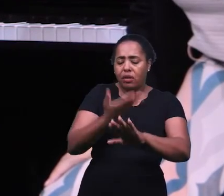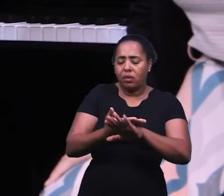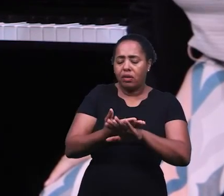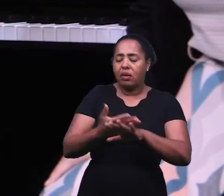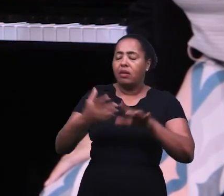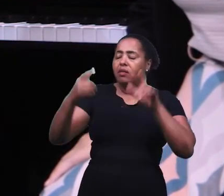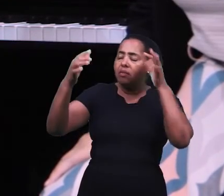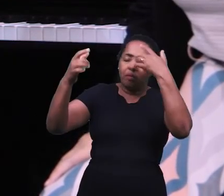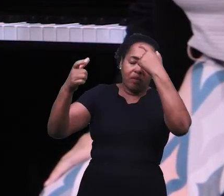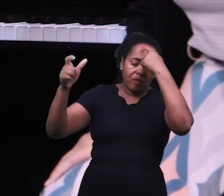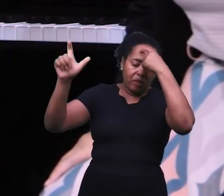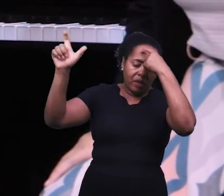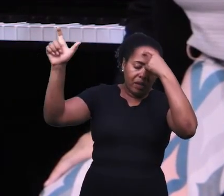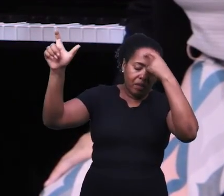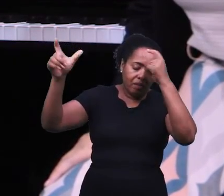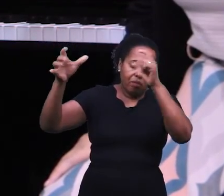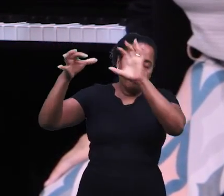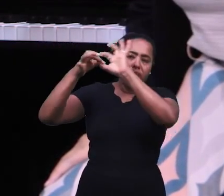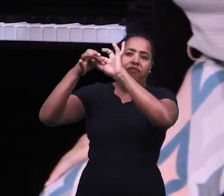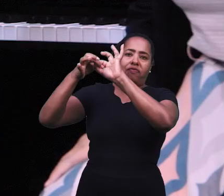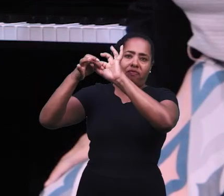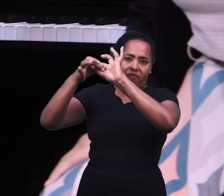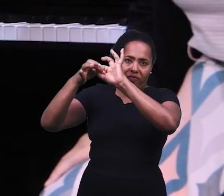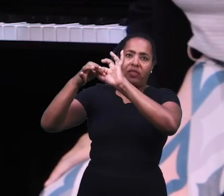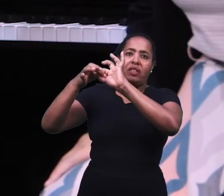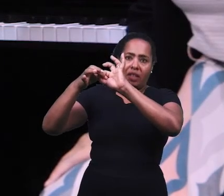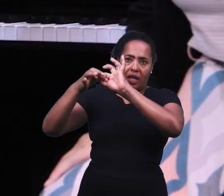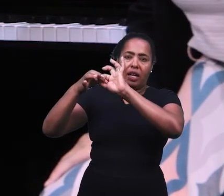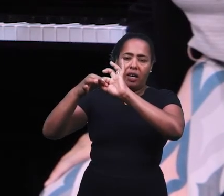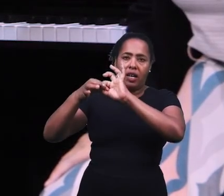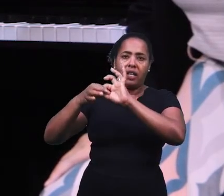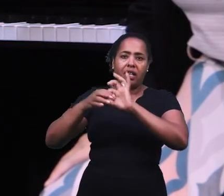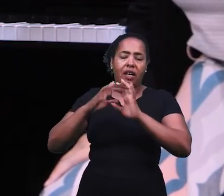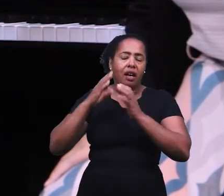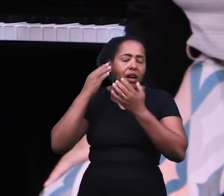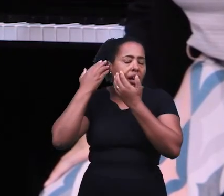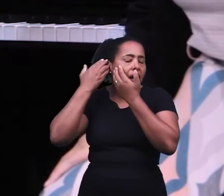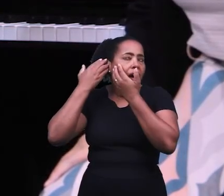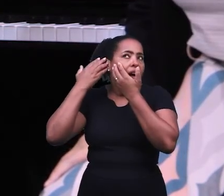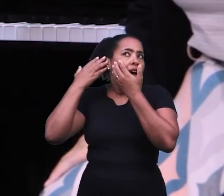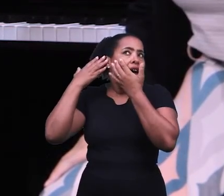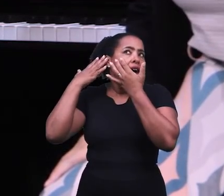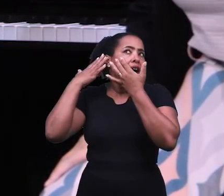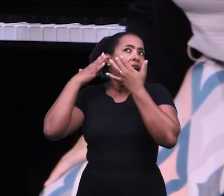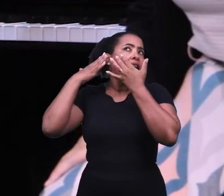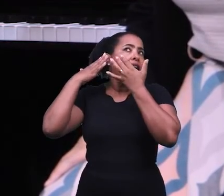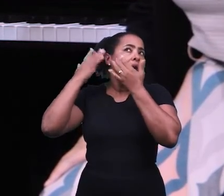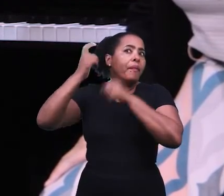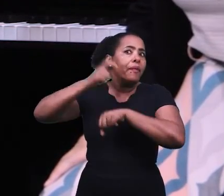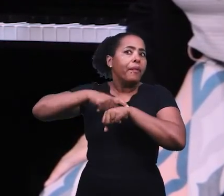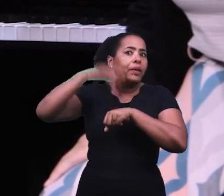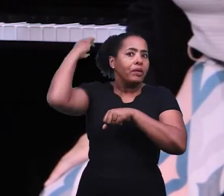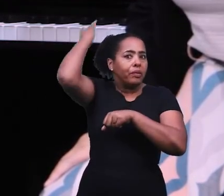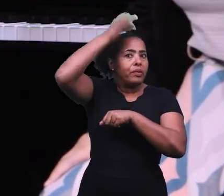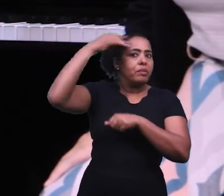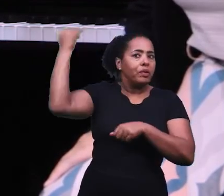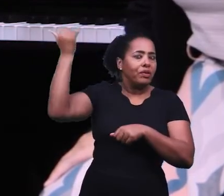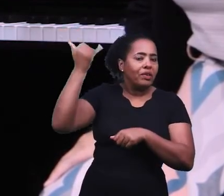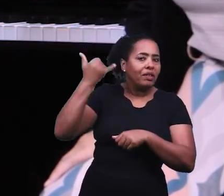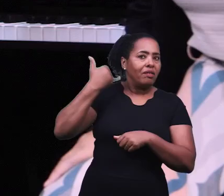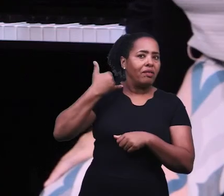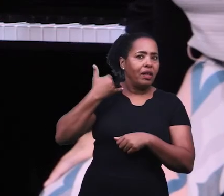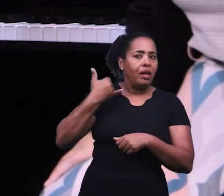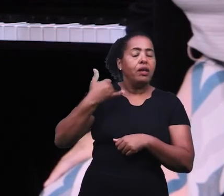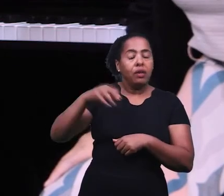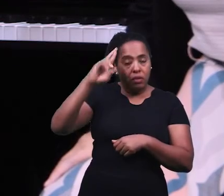muito para isso, para o dia todo, Senhor, que meu pensamento esteja ligado na eternidade. Que eu, né, meus ouvidos sejam sensíveis